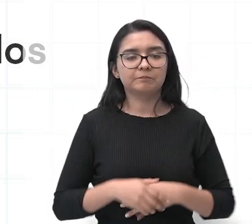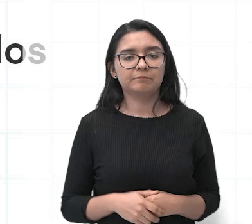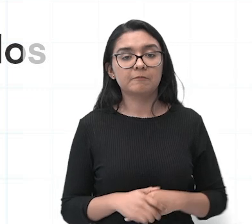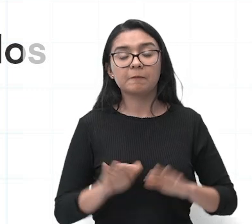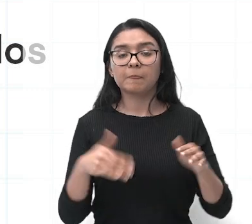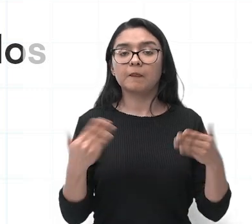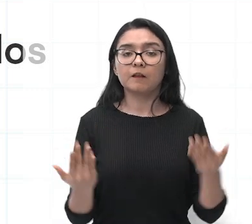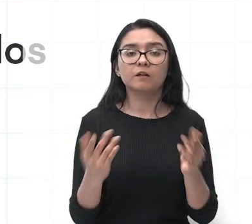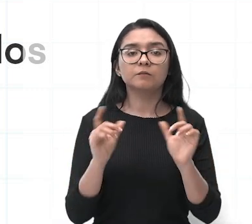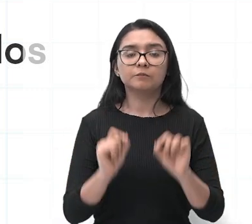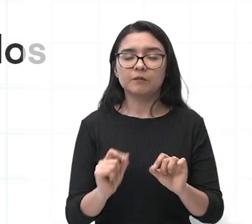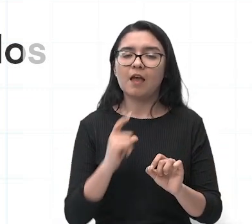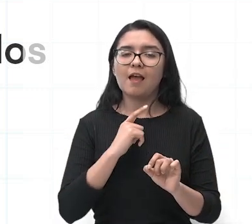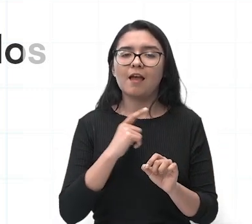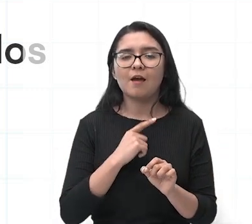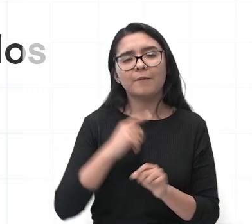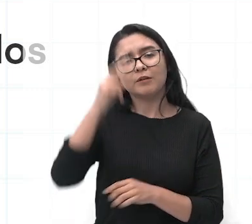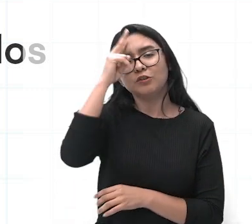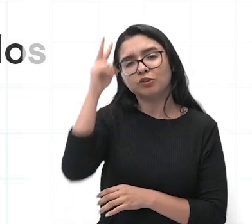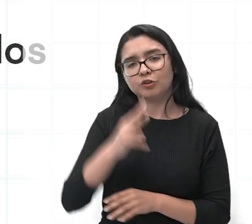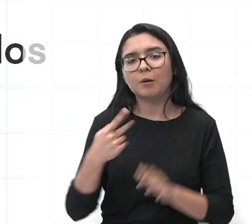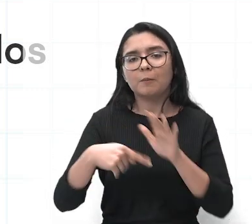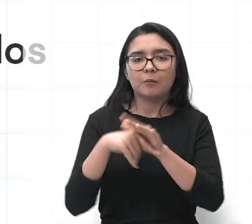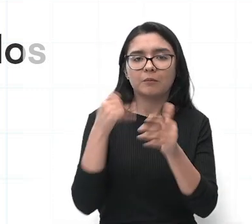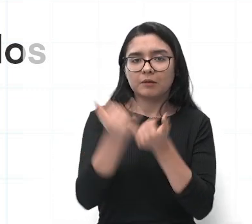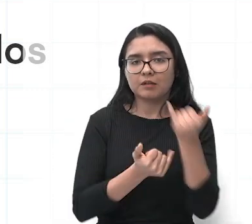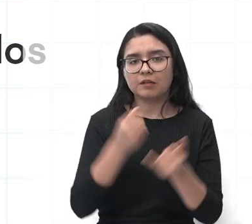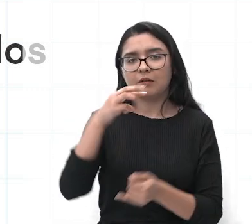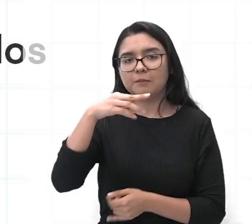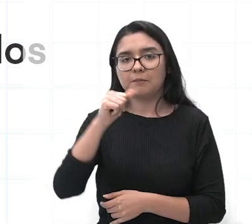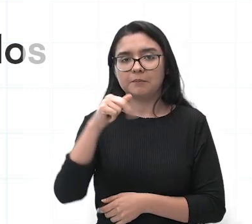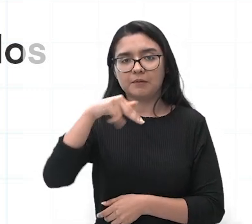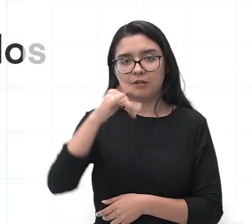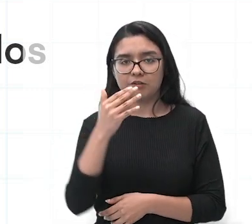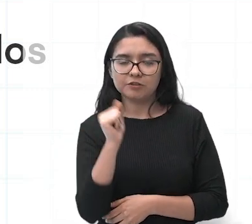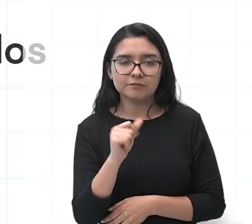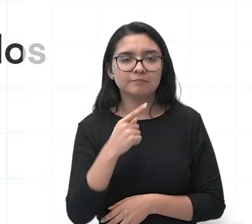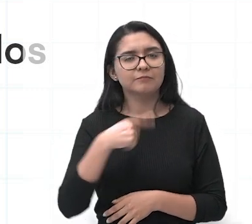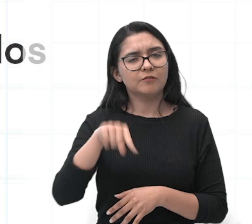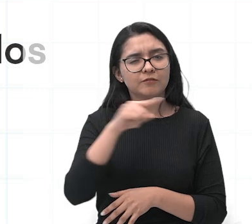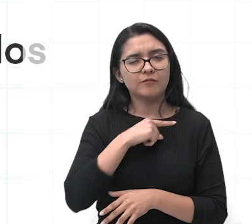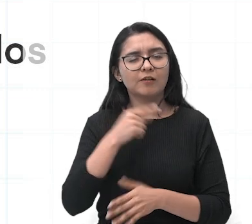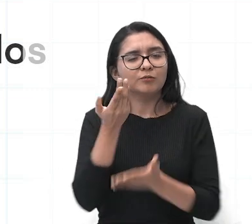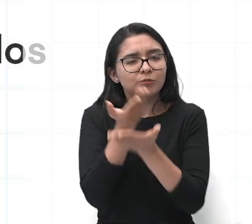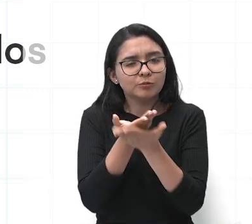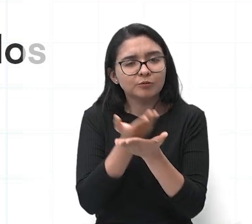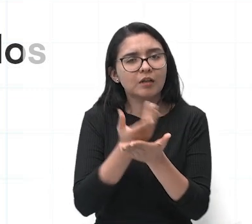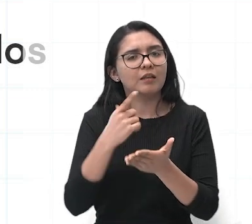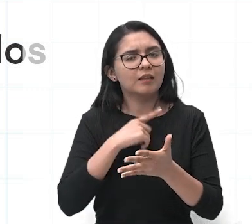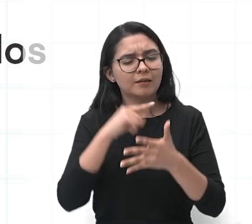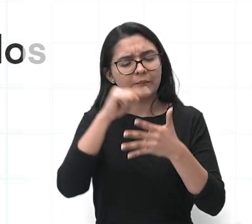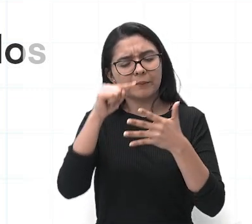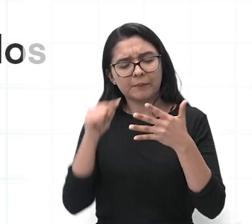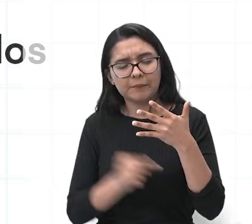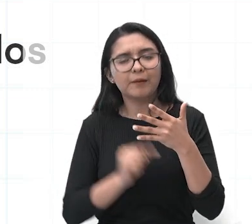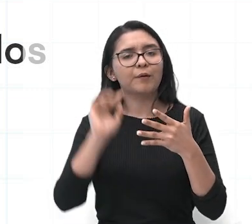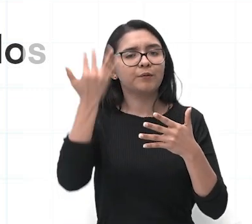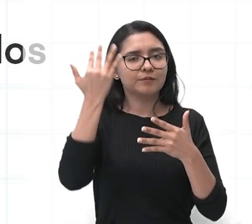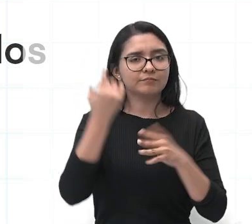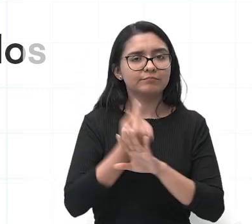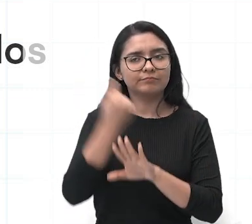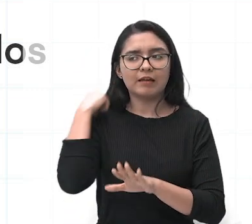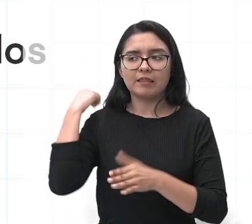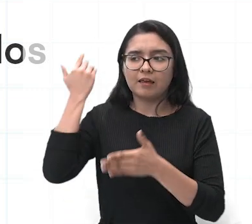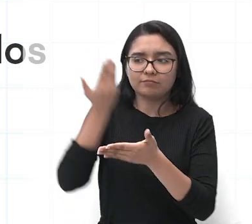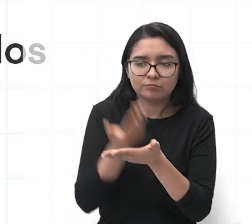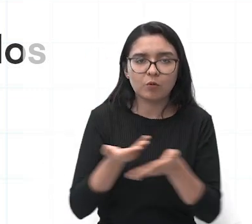Então esse é um pouquinho da história da manja. Se a gente for puxar aí bem a história, vão ter outros fatos que ocorreram